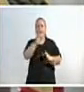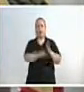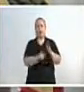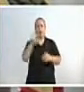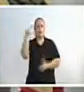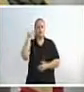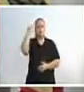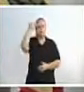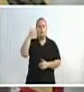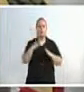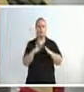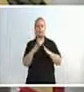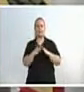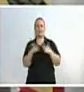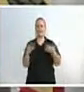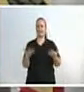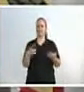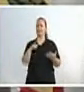mão armada em casas,